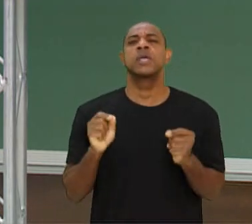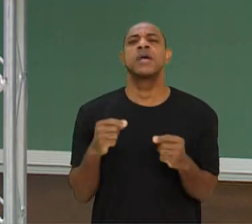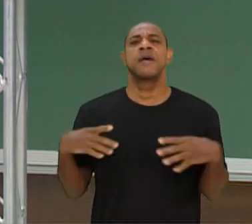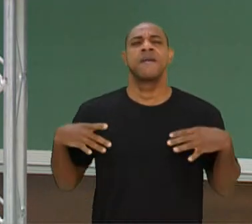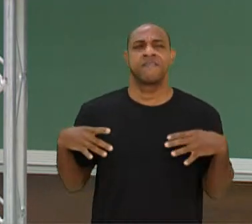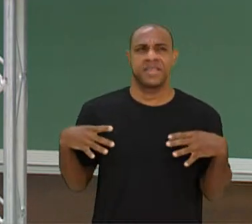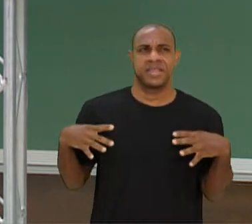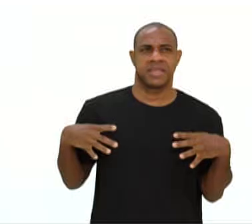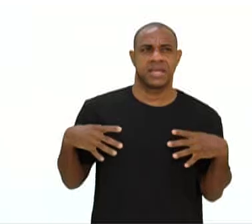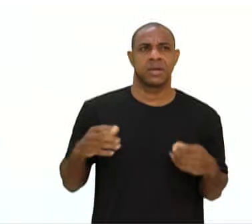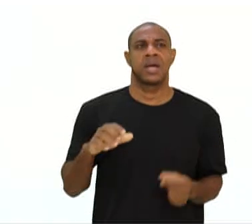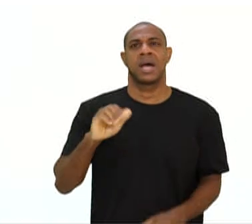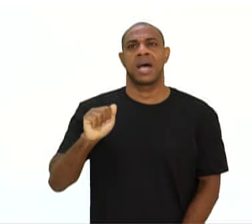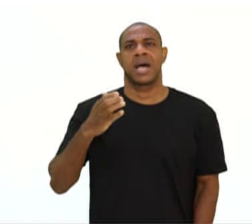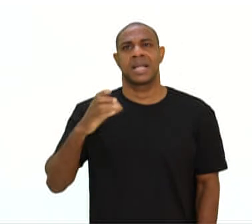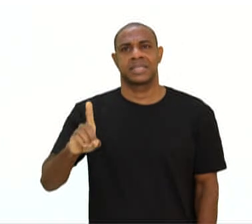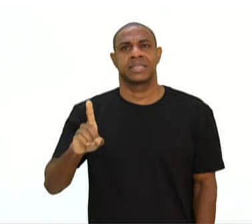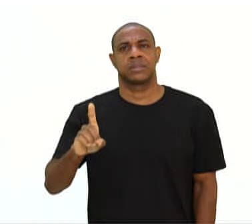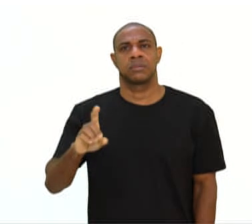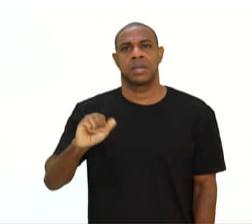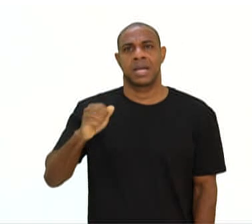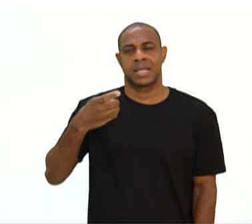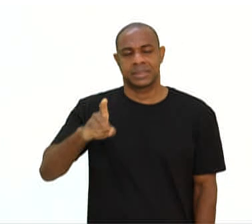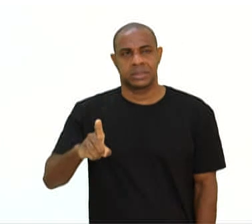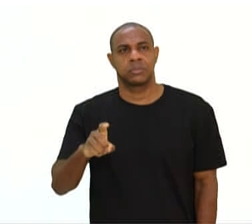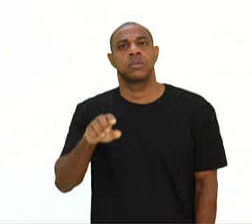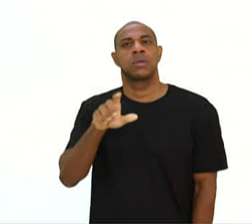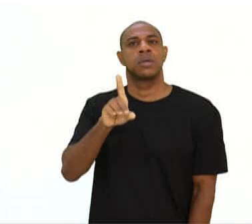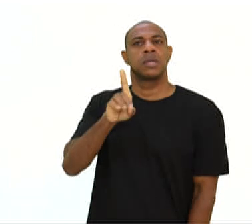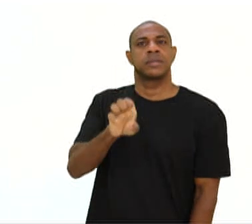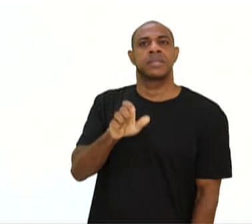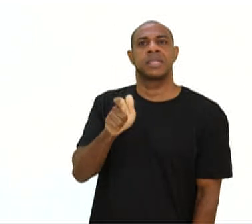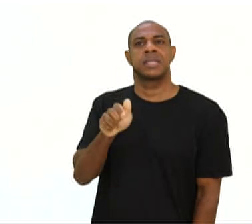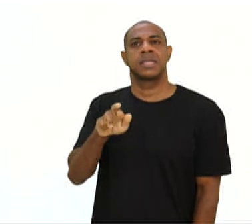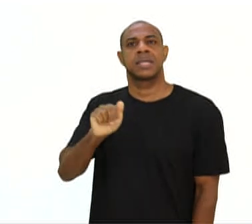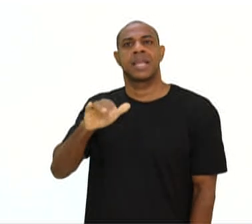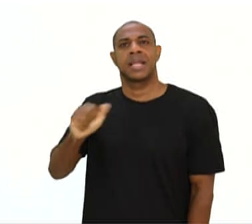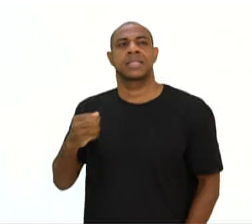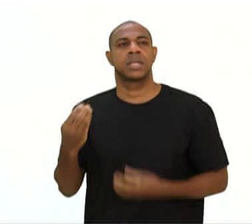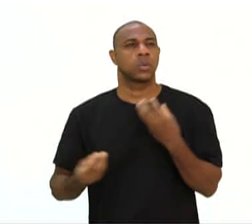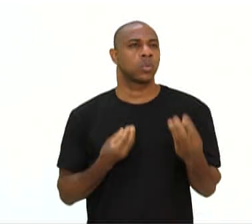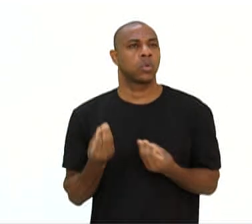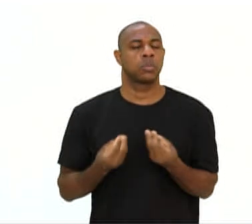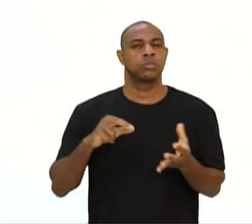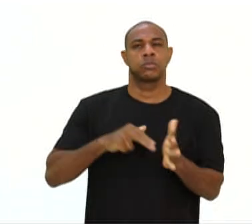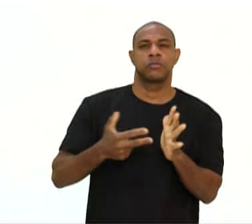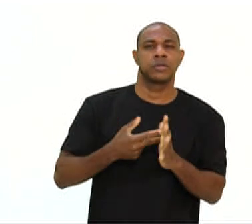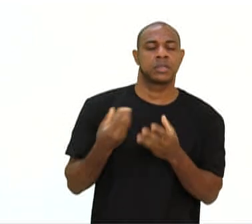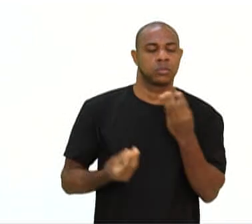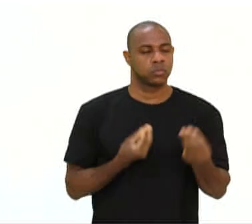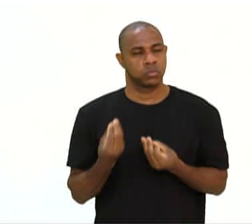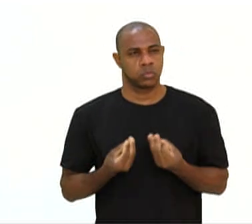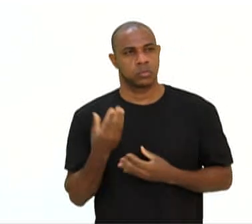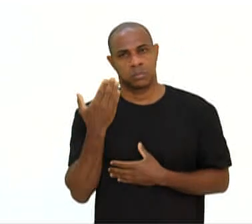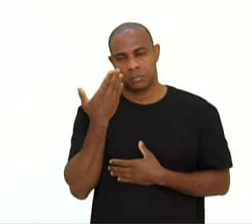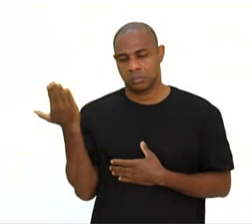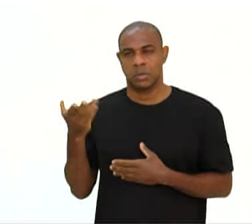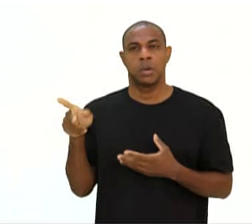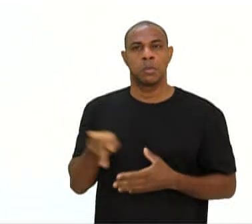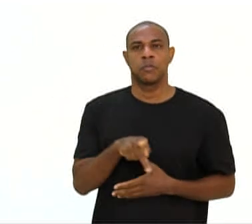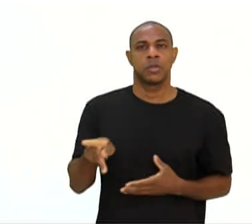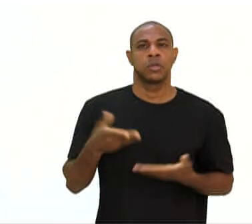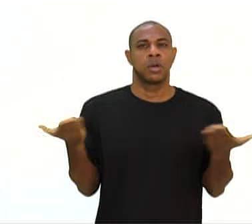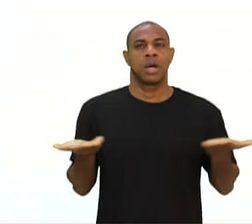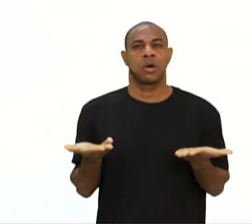de Ação de Graças ou o Dia de Ação de Graças? Thanksgiving is a federal holiday in the United States celebrated on